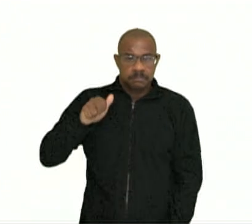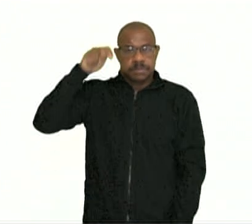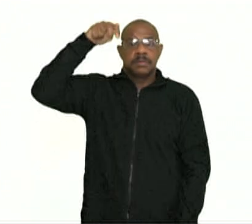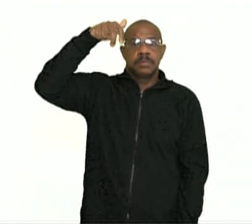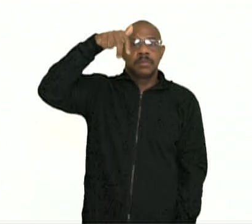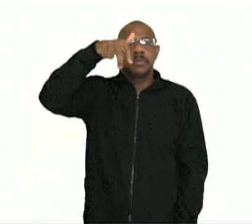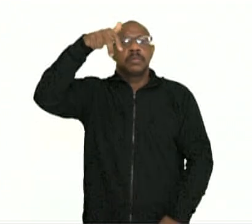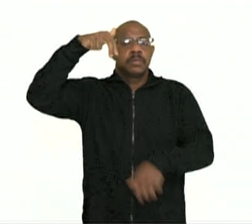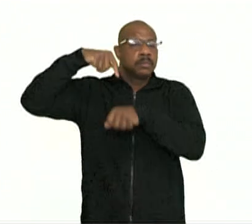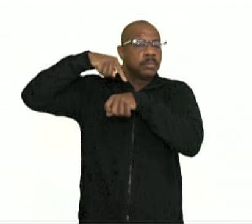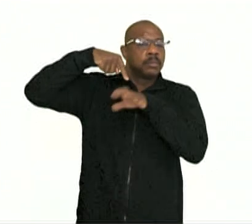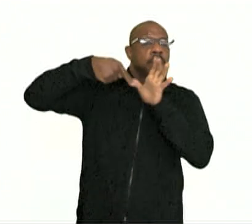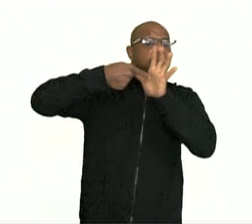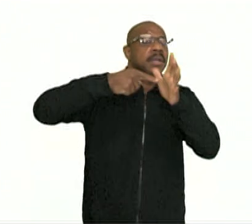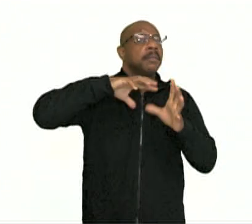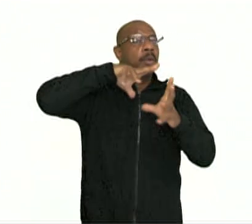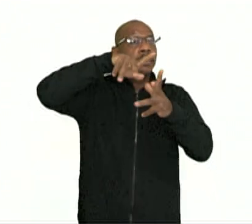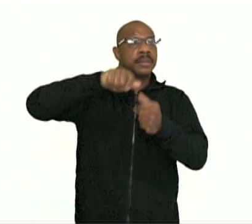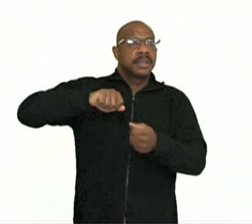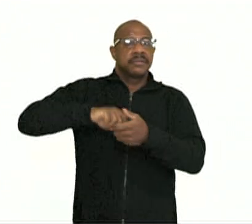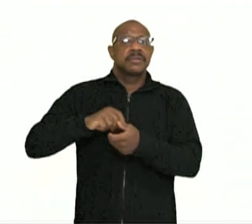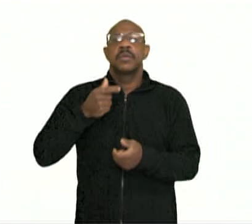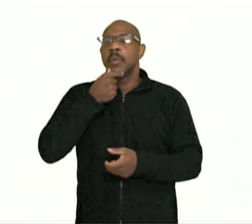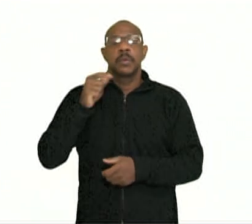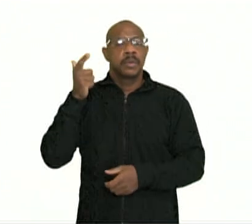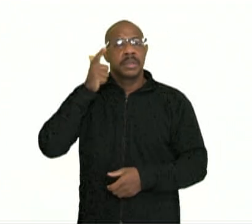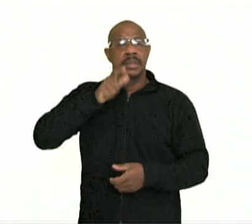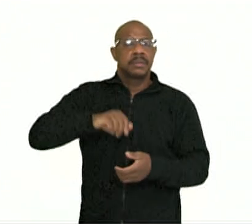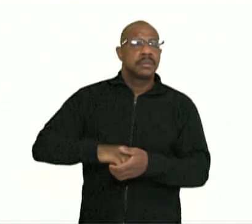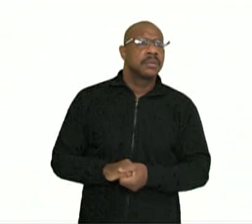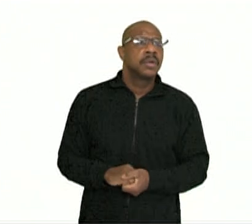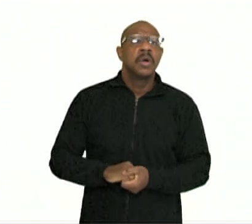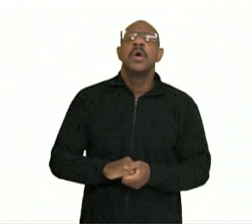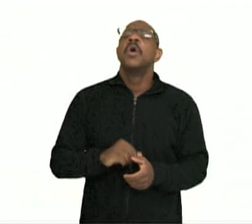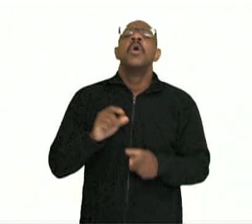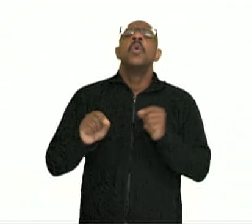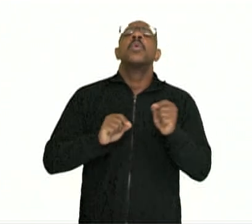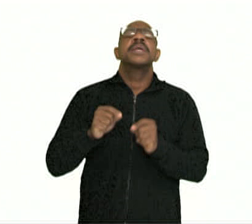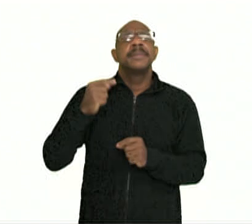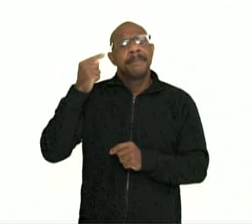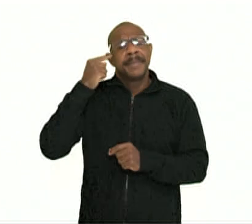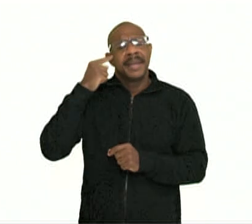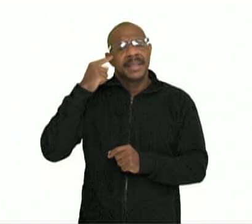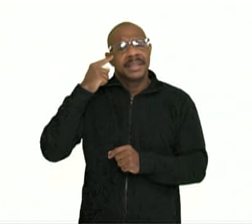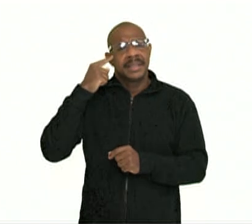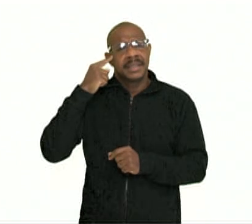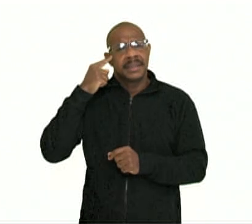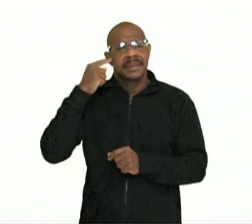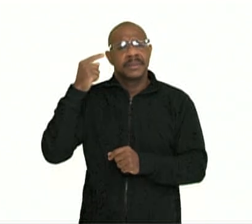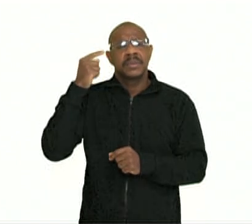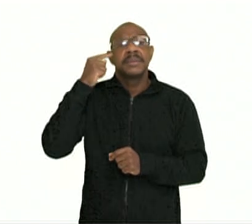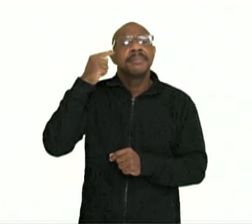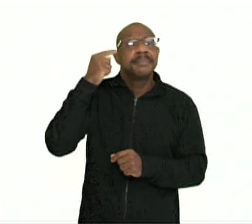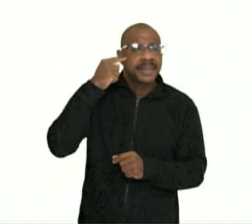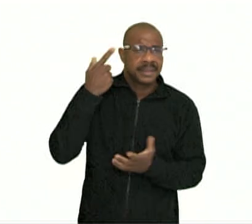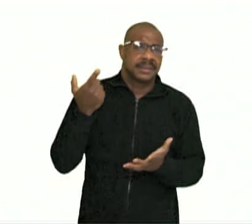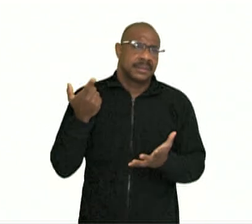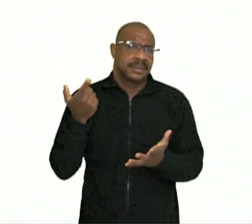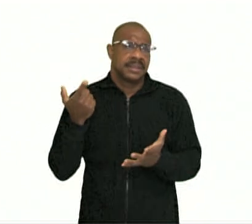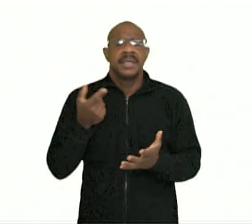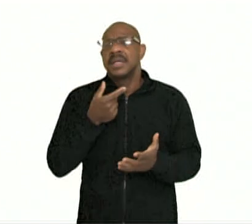humanidade. O que pensam os que não acreditam que o homem chegou 12 vezes à